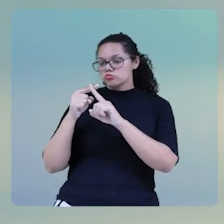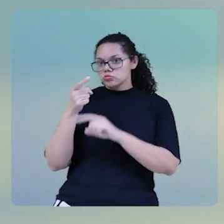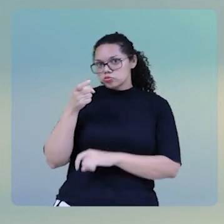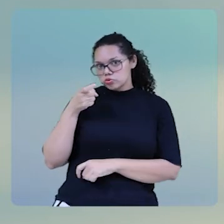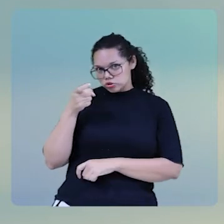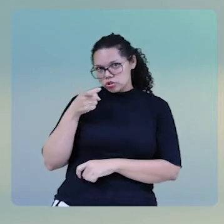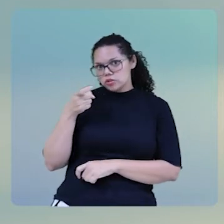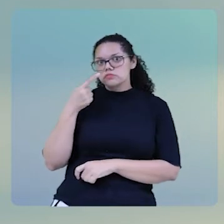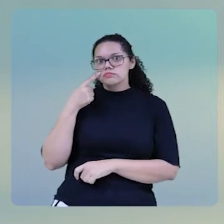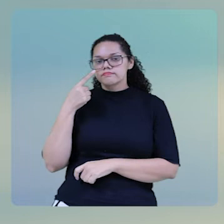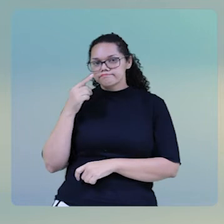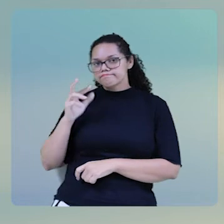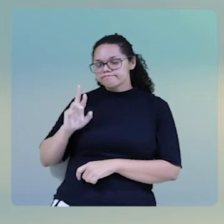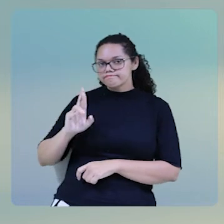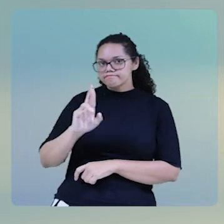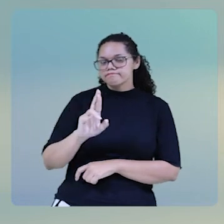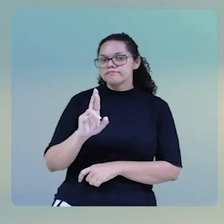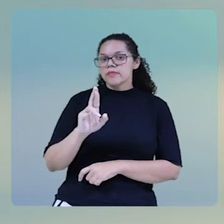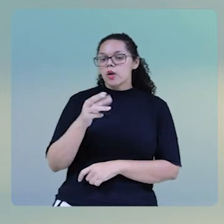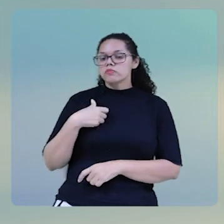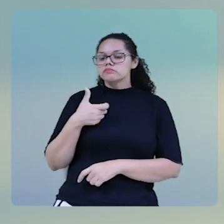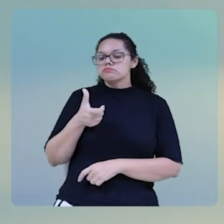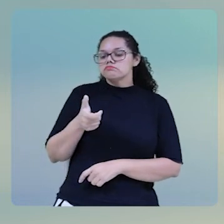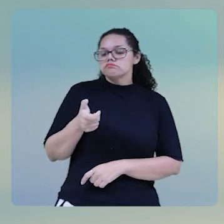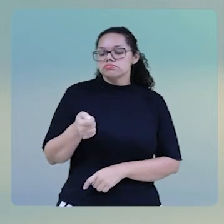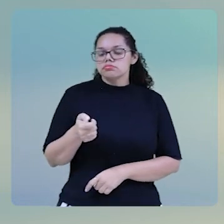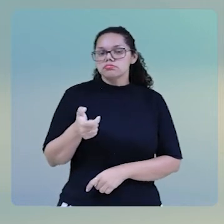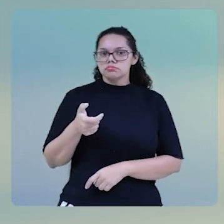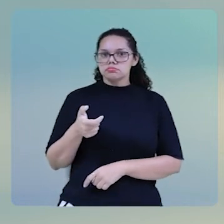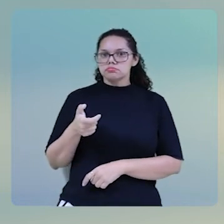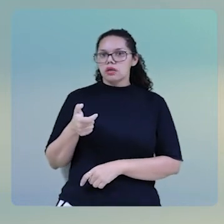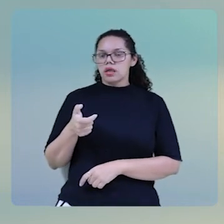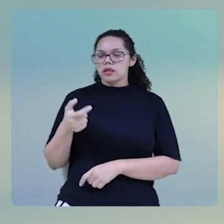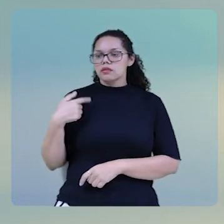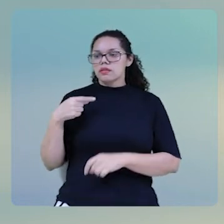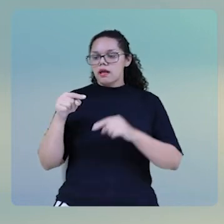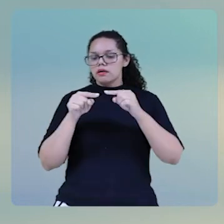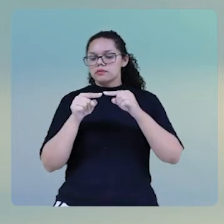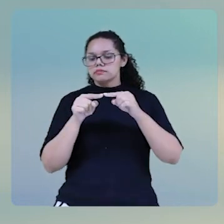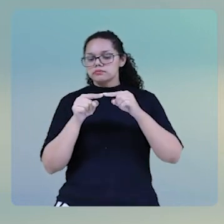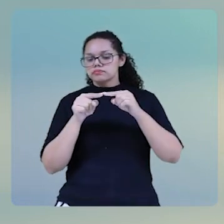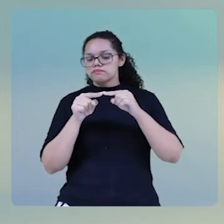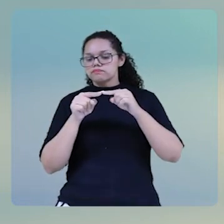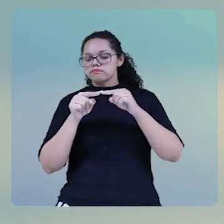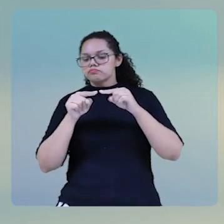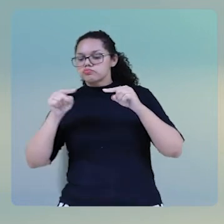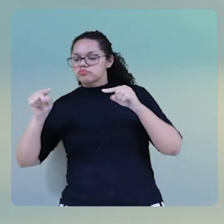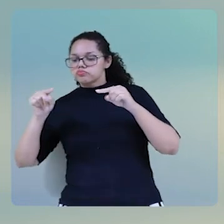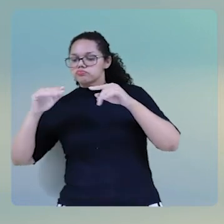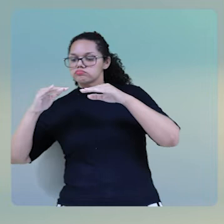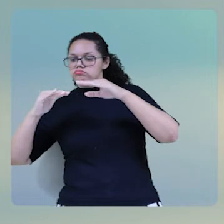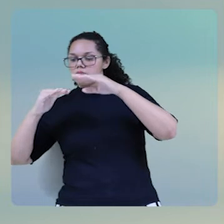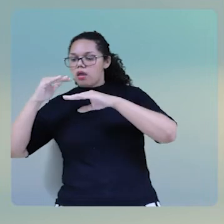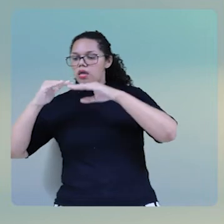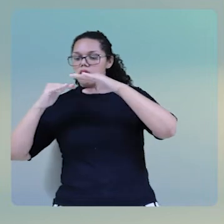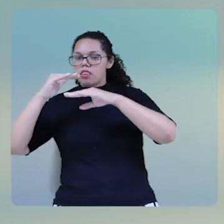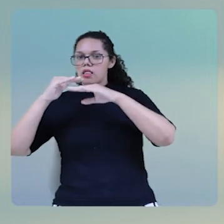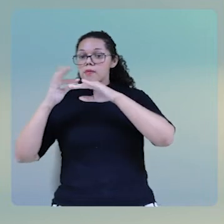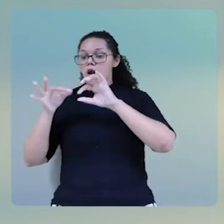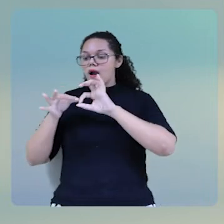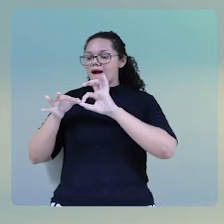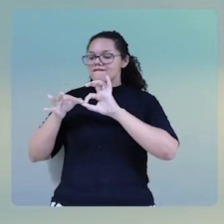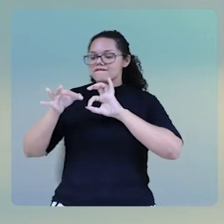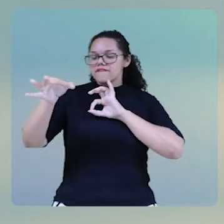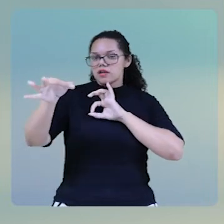representam. Quando acionado o botão, a barra sairá da posição de equilíbrio com a velocidade média de